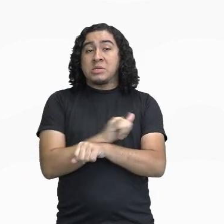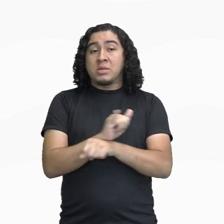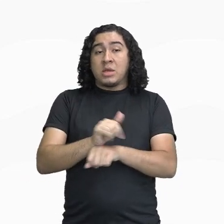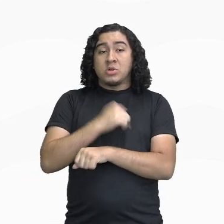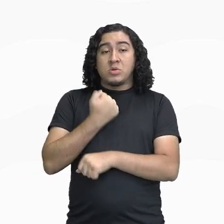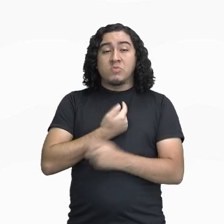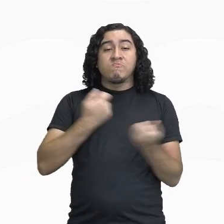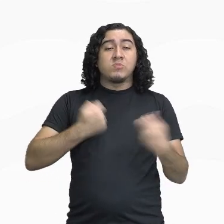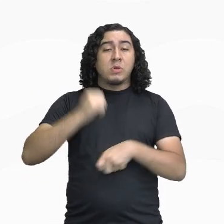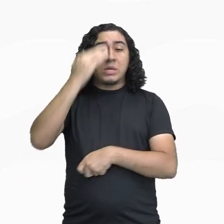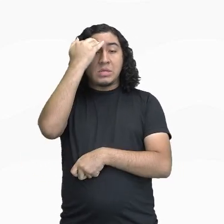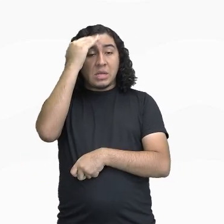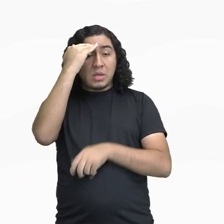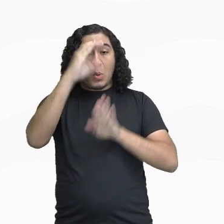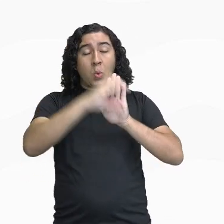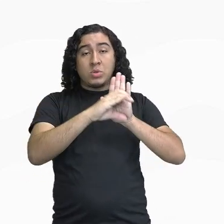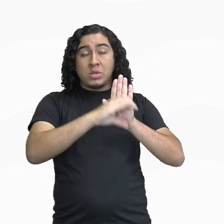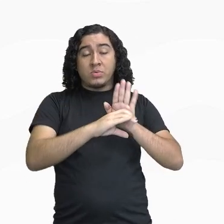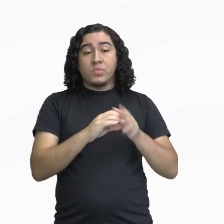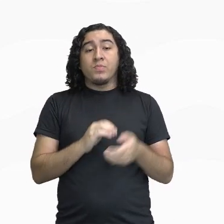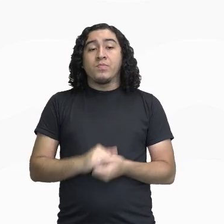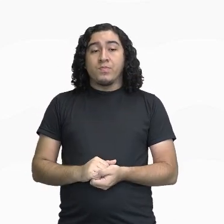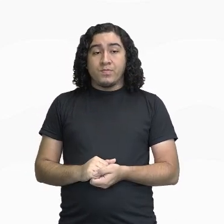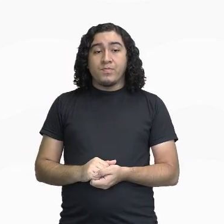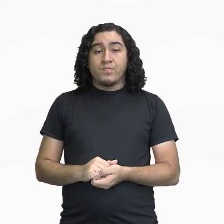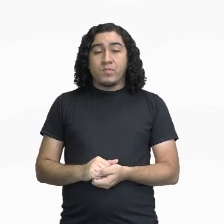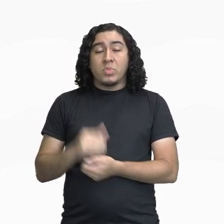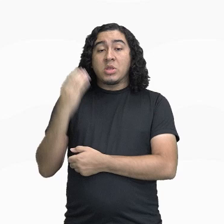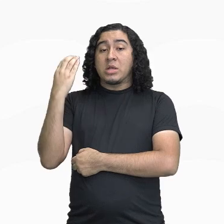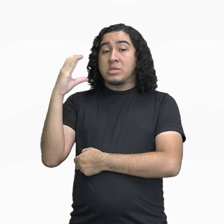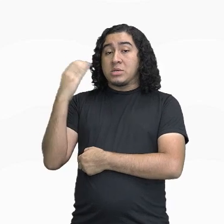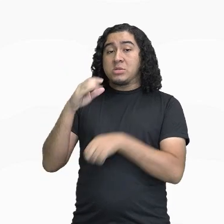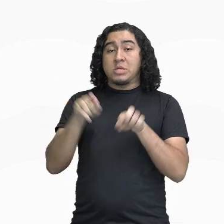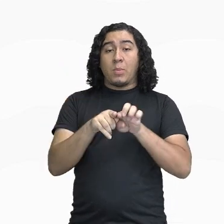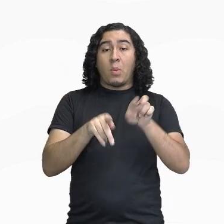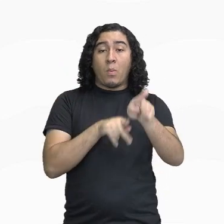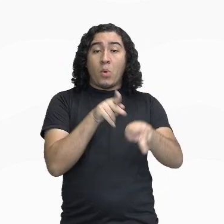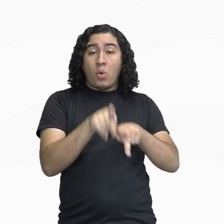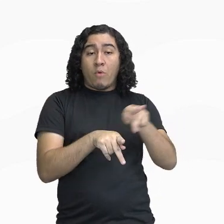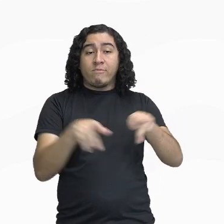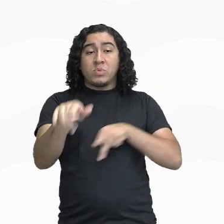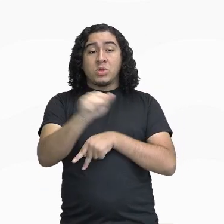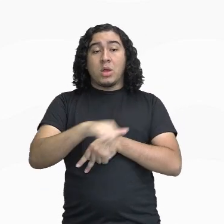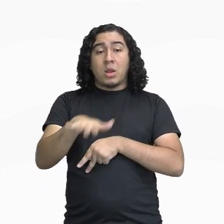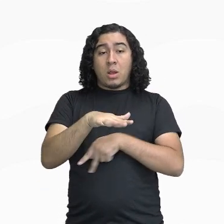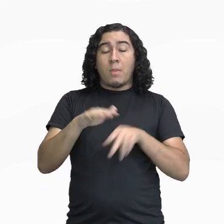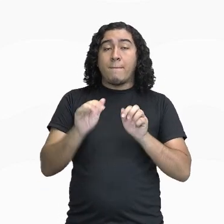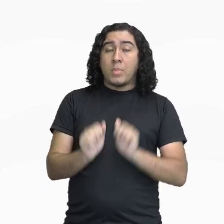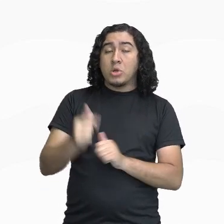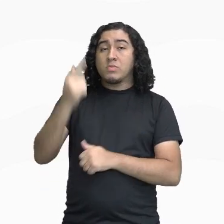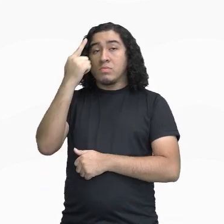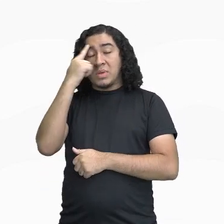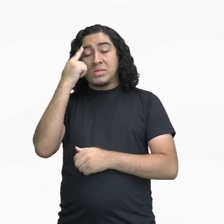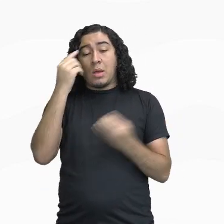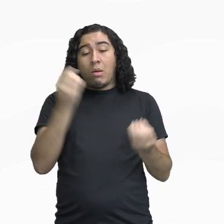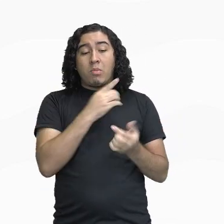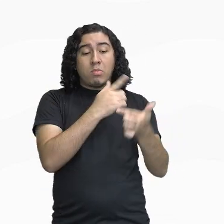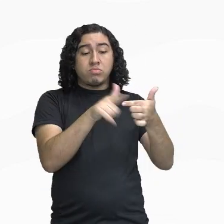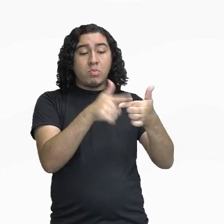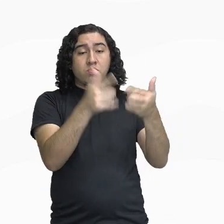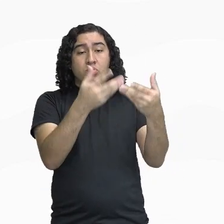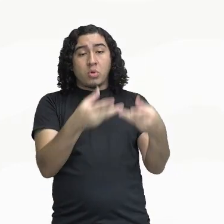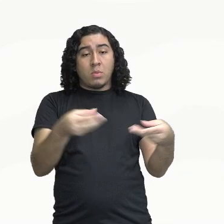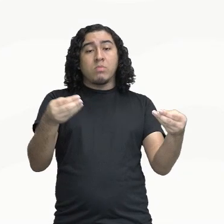nossas concepções e percepções. Os cientistas e a população, de forma geral, podem pensar em